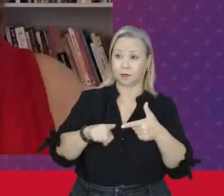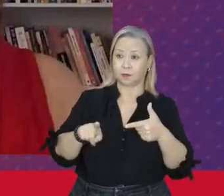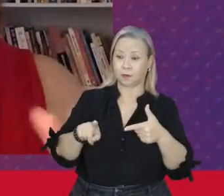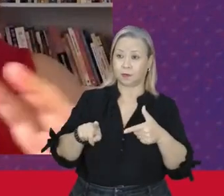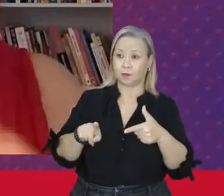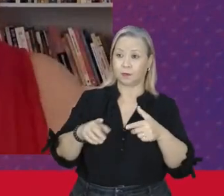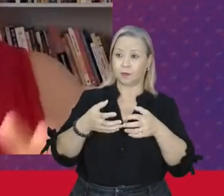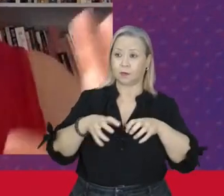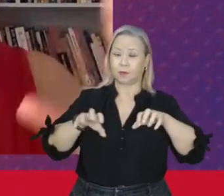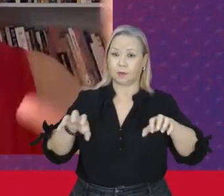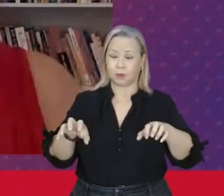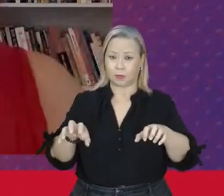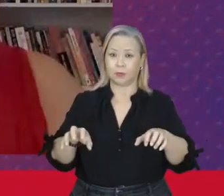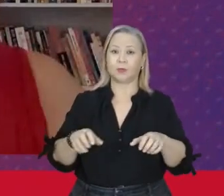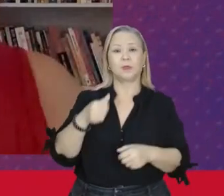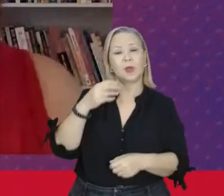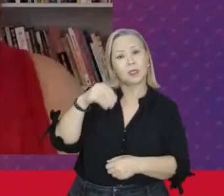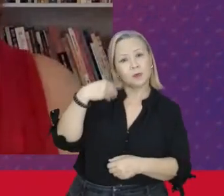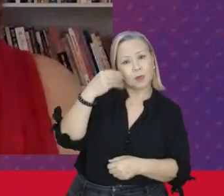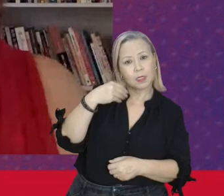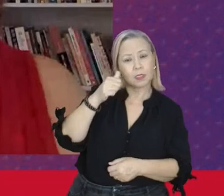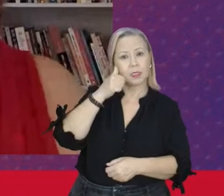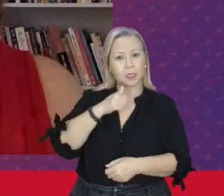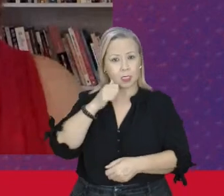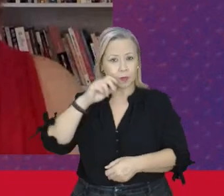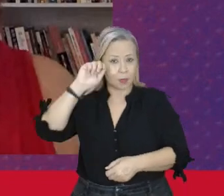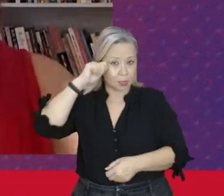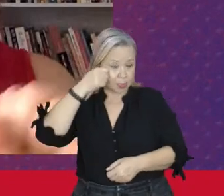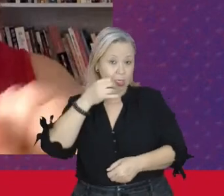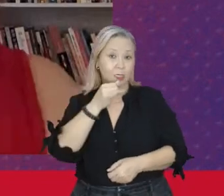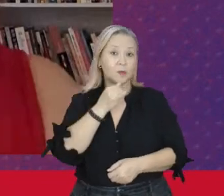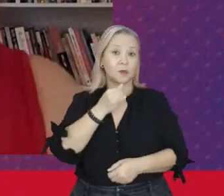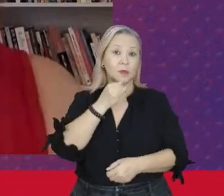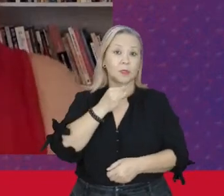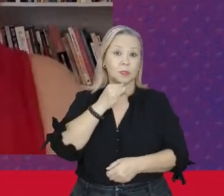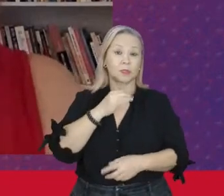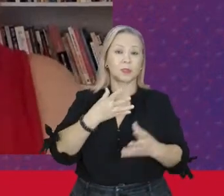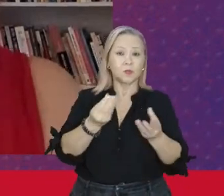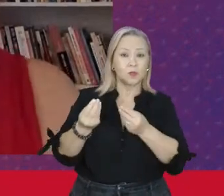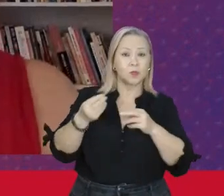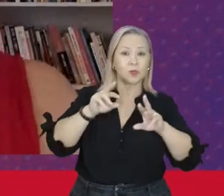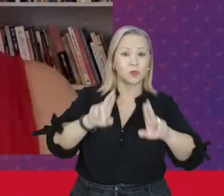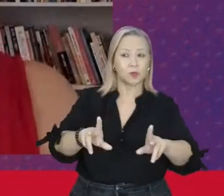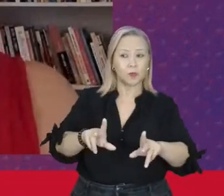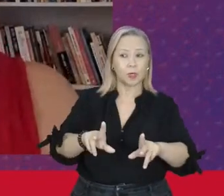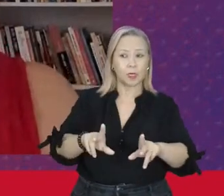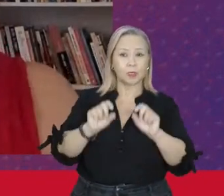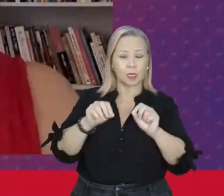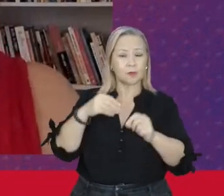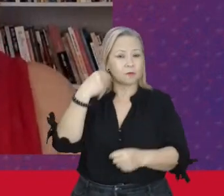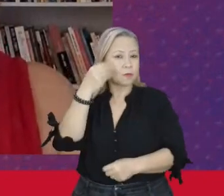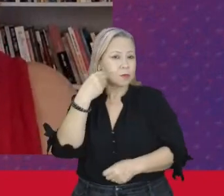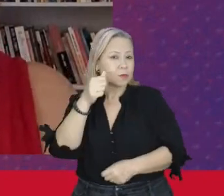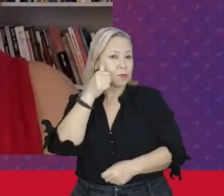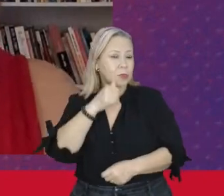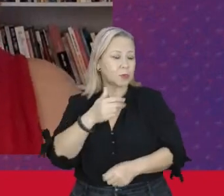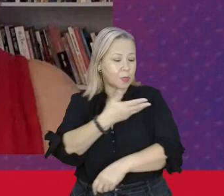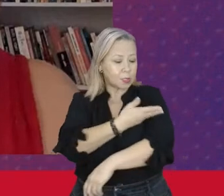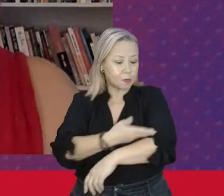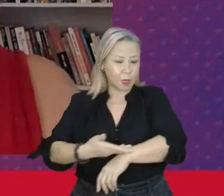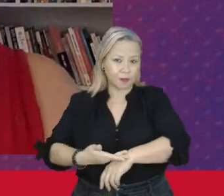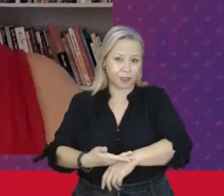universal, né? A experiência das mulheres negras, por exemplo, é muito diferente da experiência das mulheres